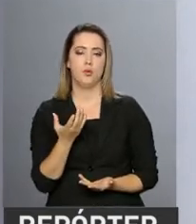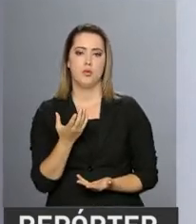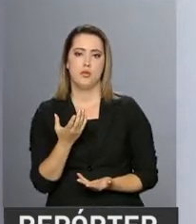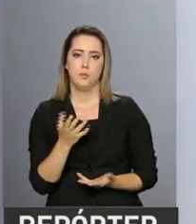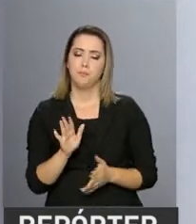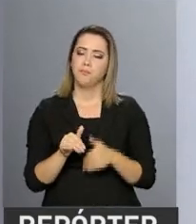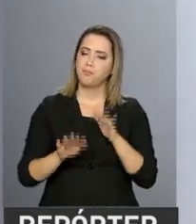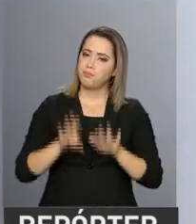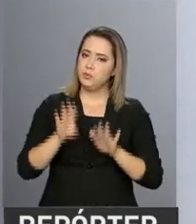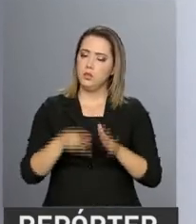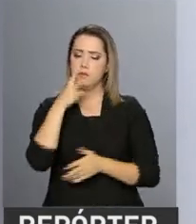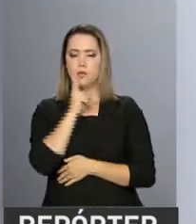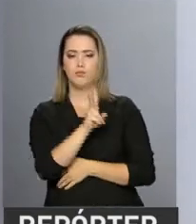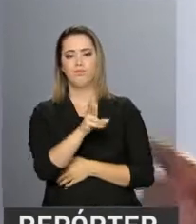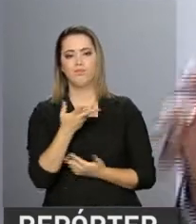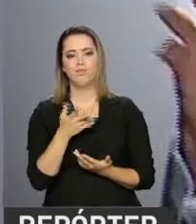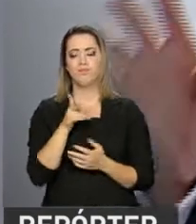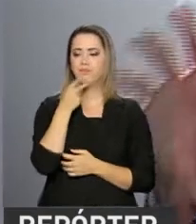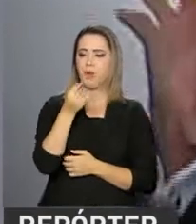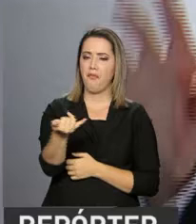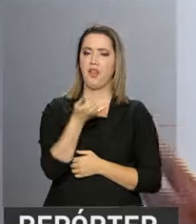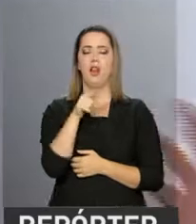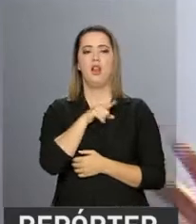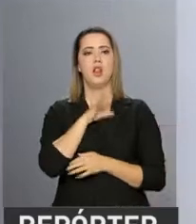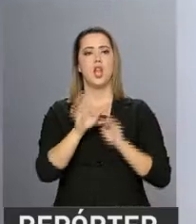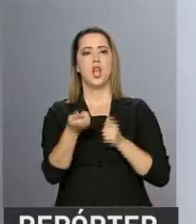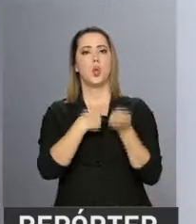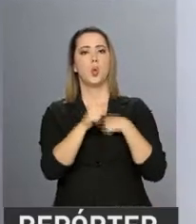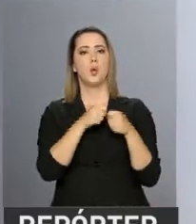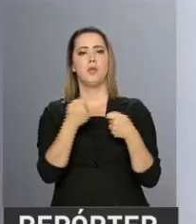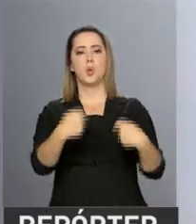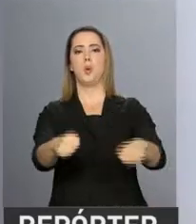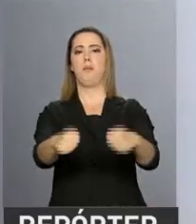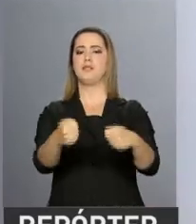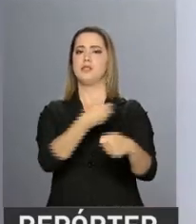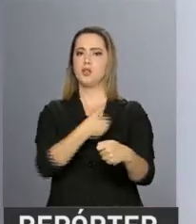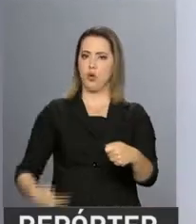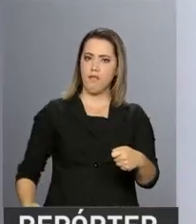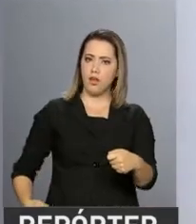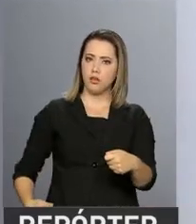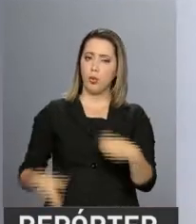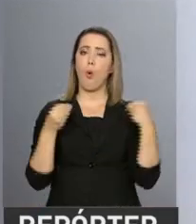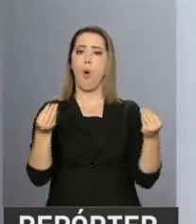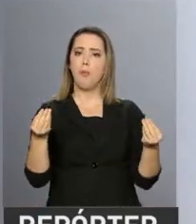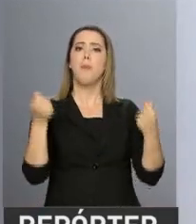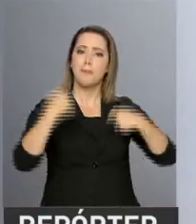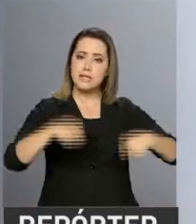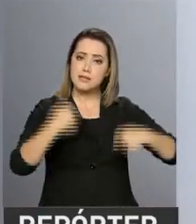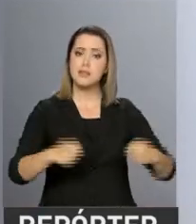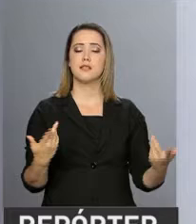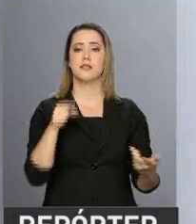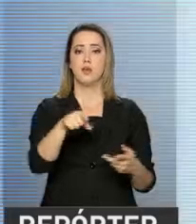E convenhamos, de vez em quando eu vejo dizendo: ah, se a economia vai bem, não precisa de governo. Precisa sim, porque foi este governo